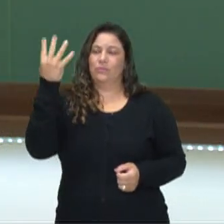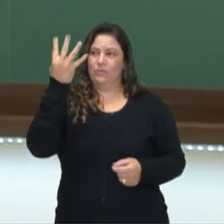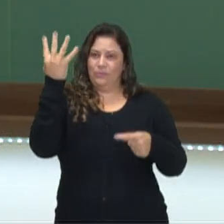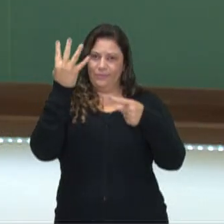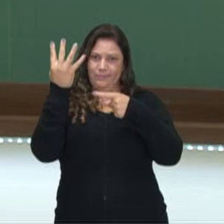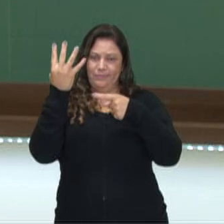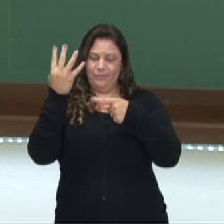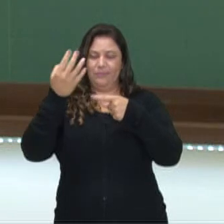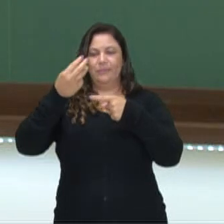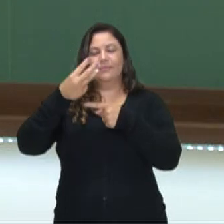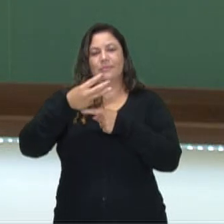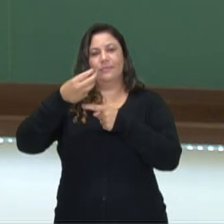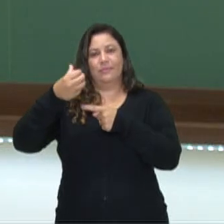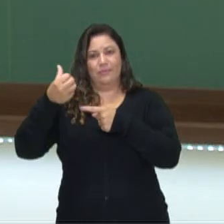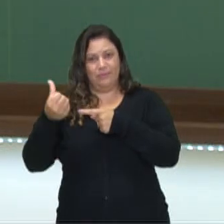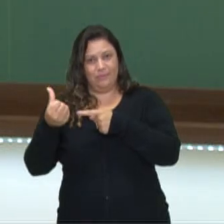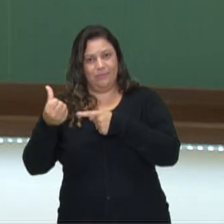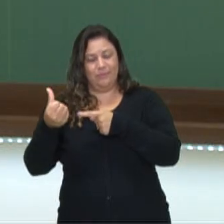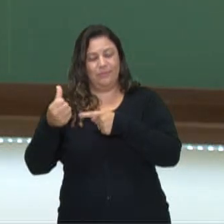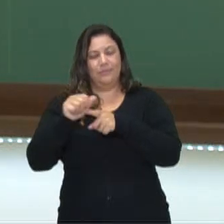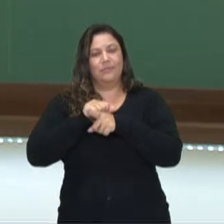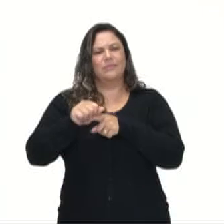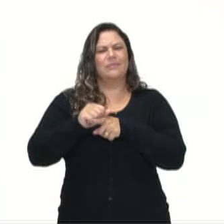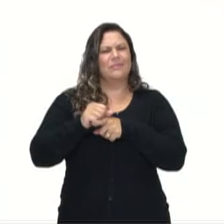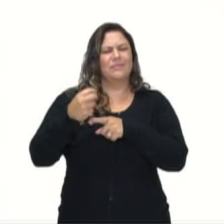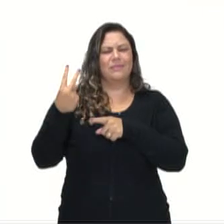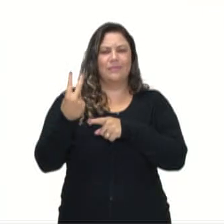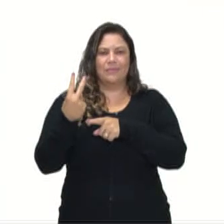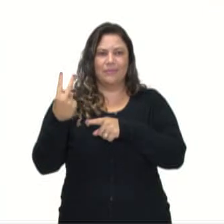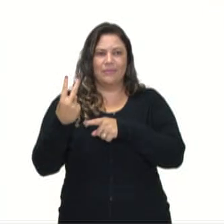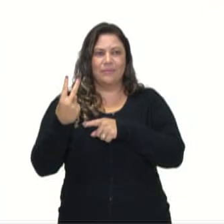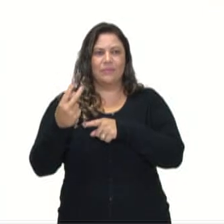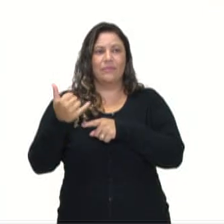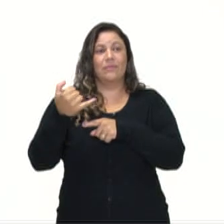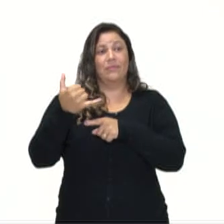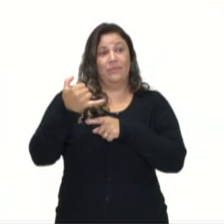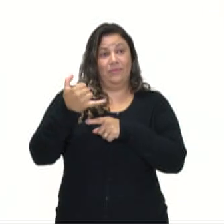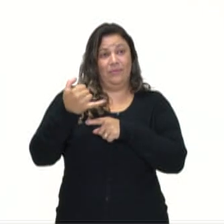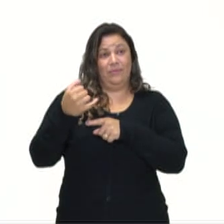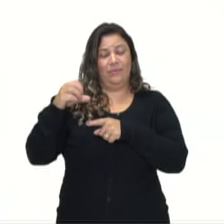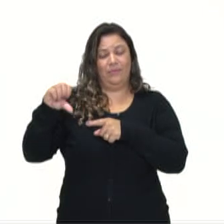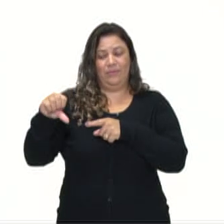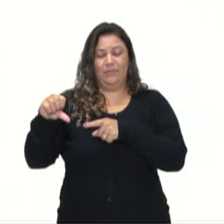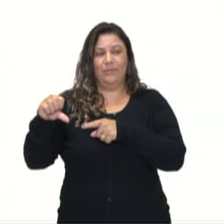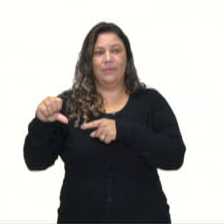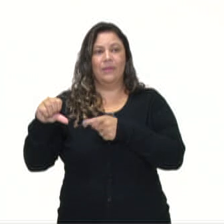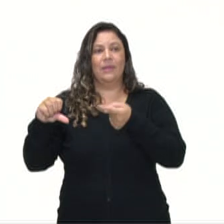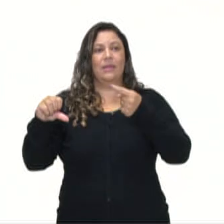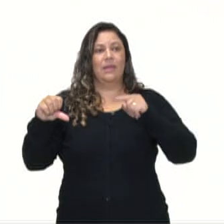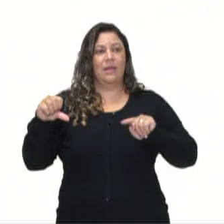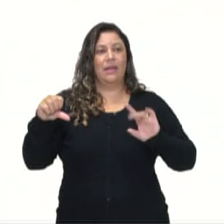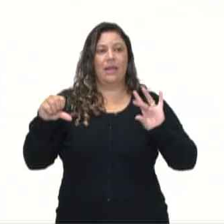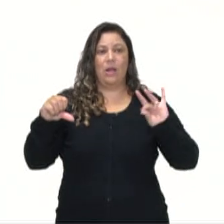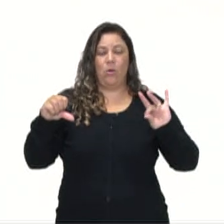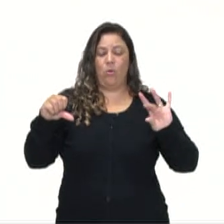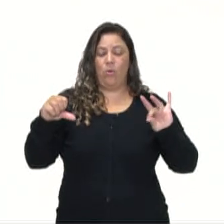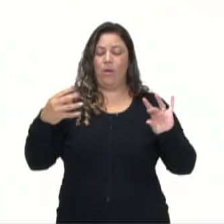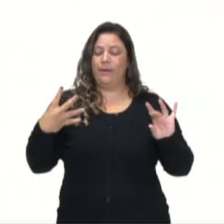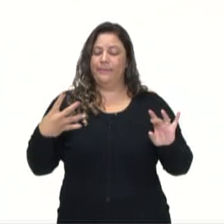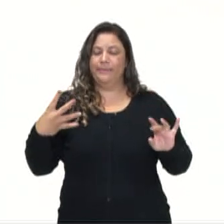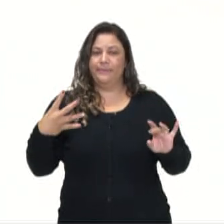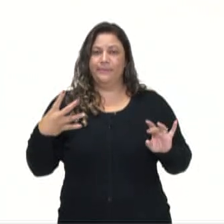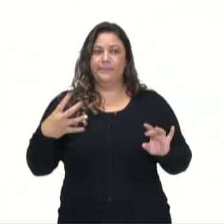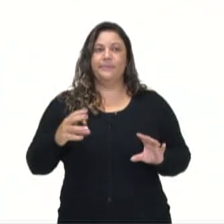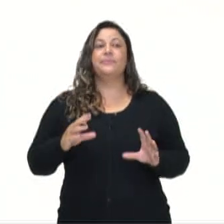R$36, a borracha, R$2, a caneta, R$9 e a cola,